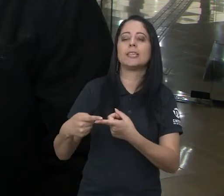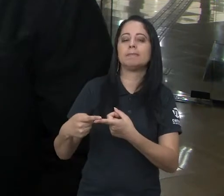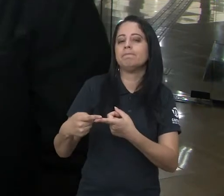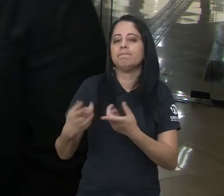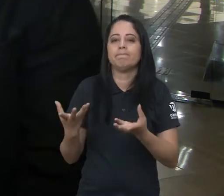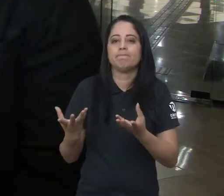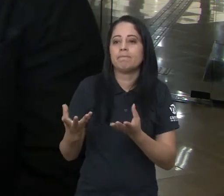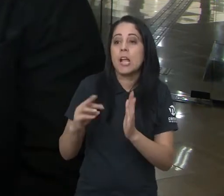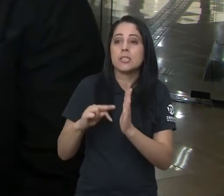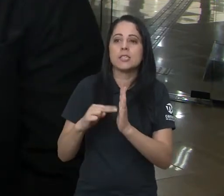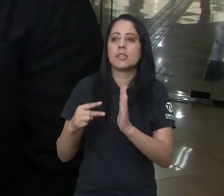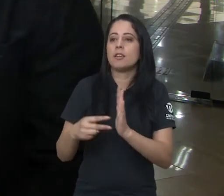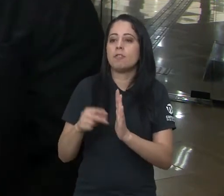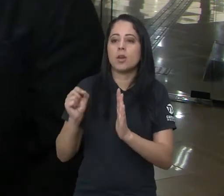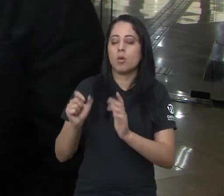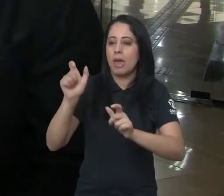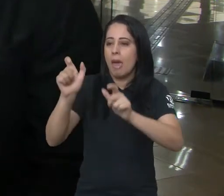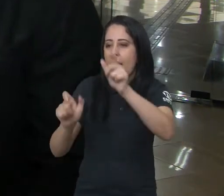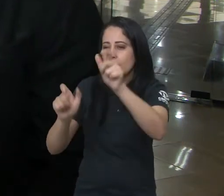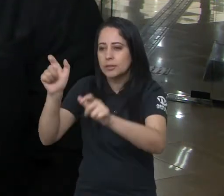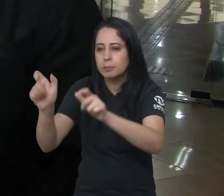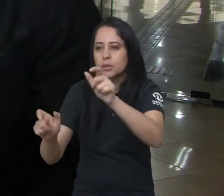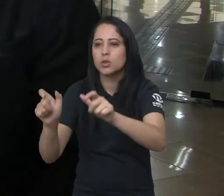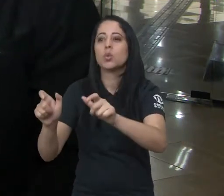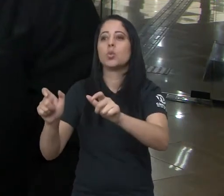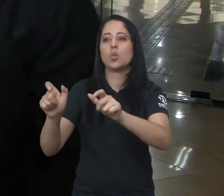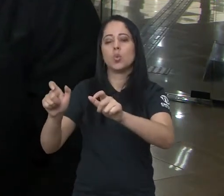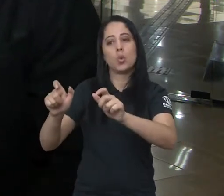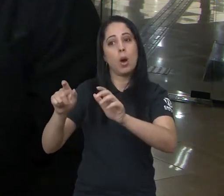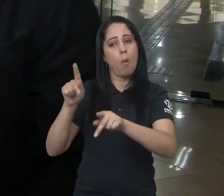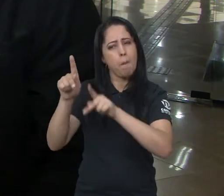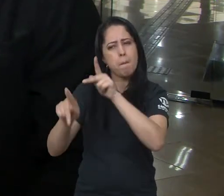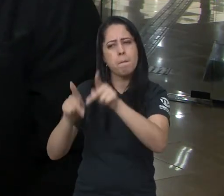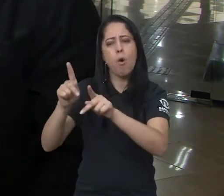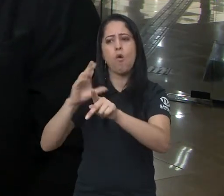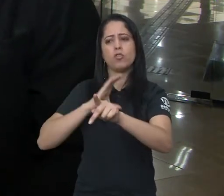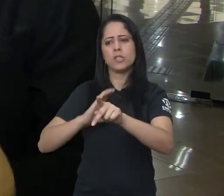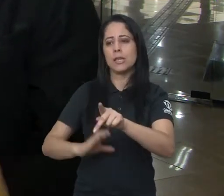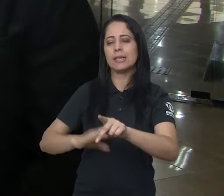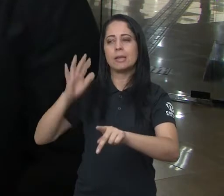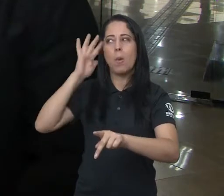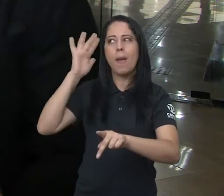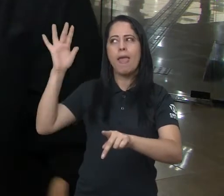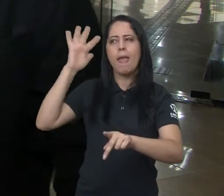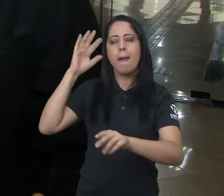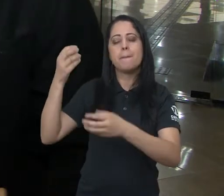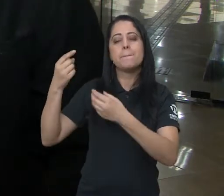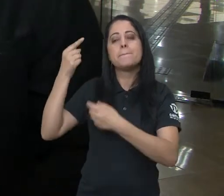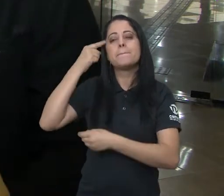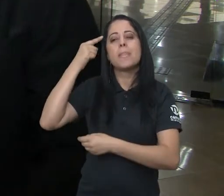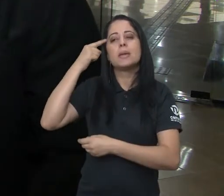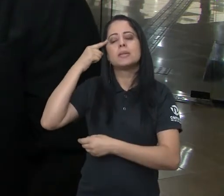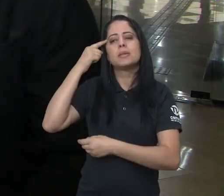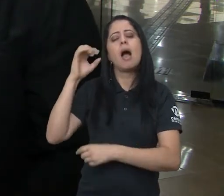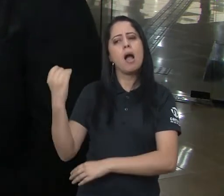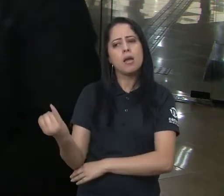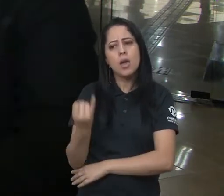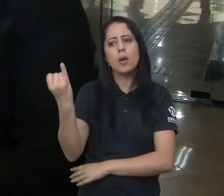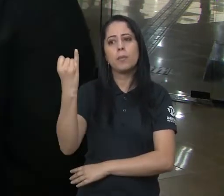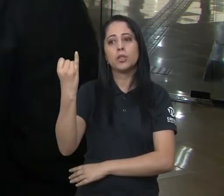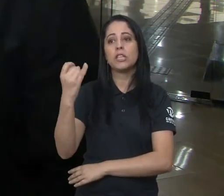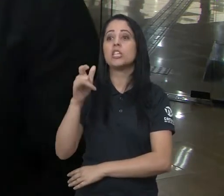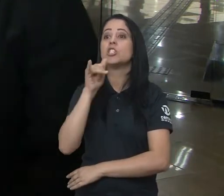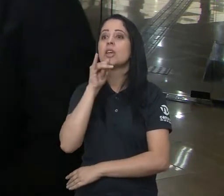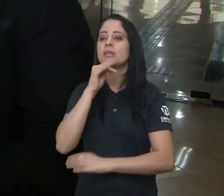ela remete, né, à população, ao cidadão, a importância de ter uma árvore no